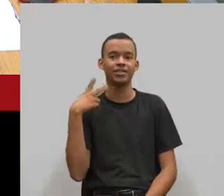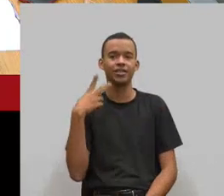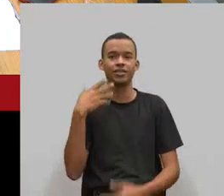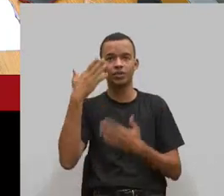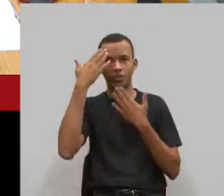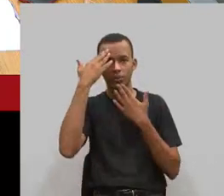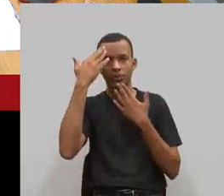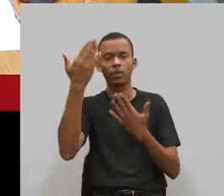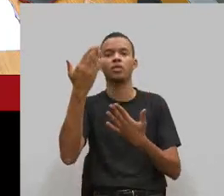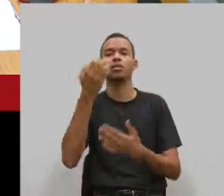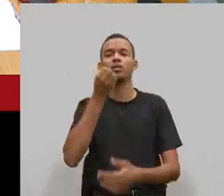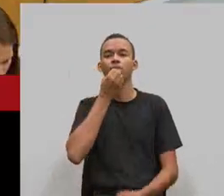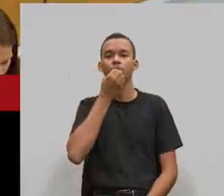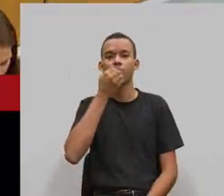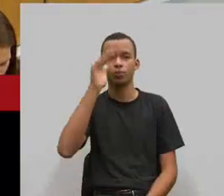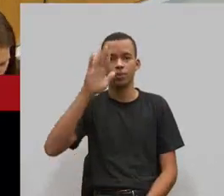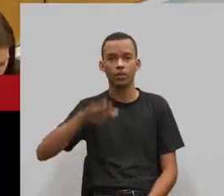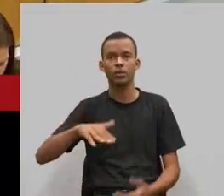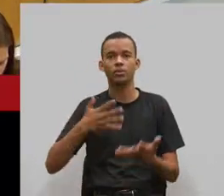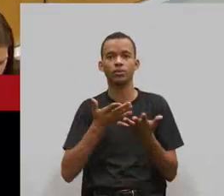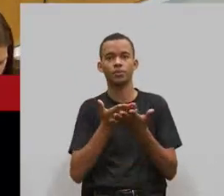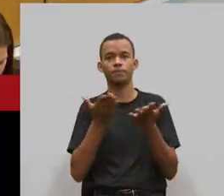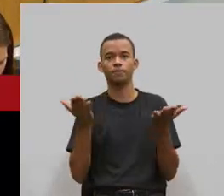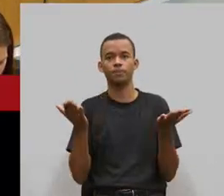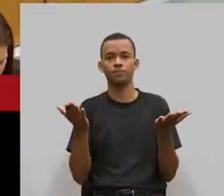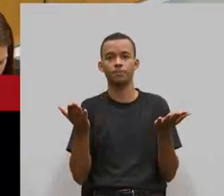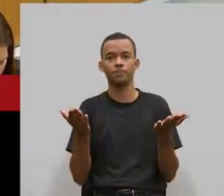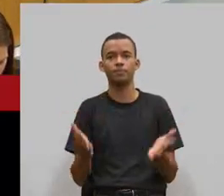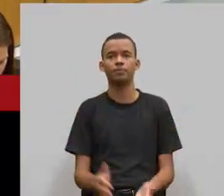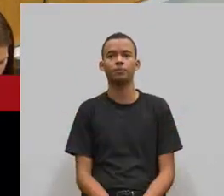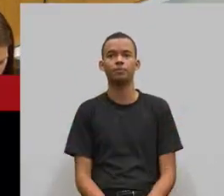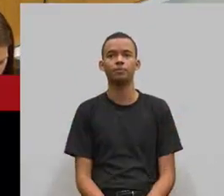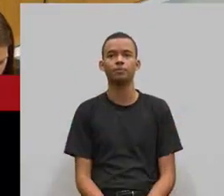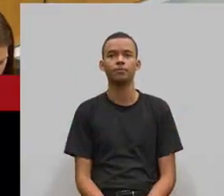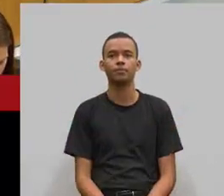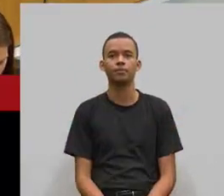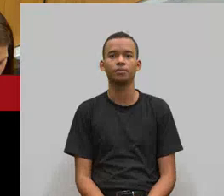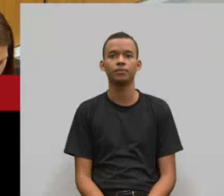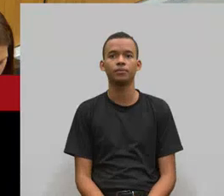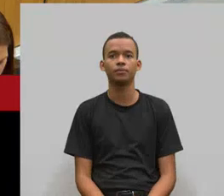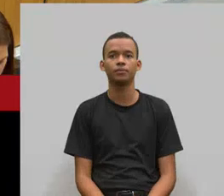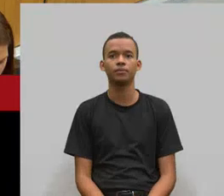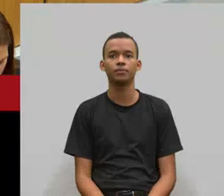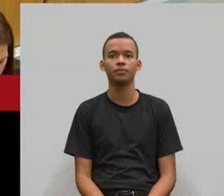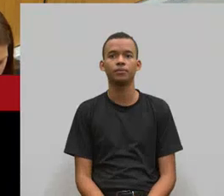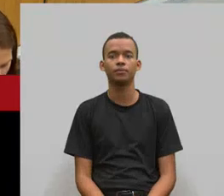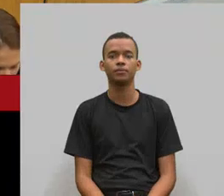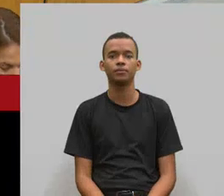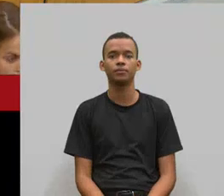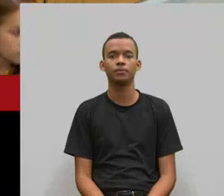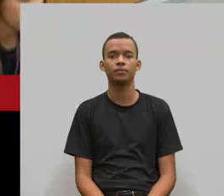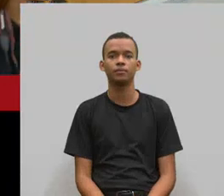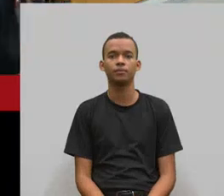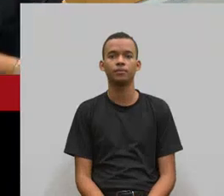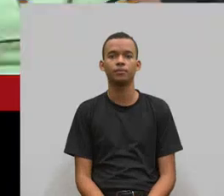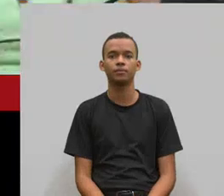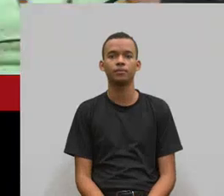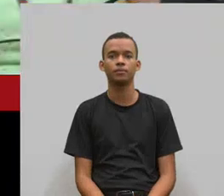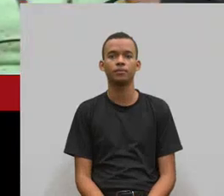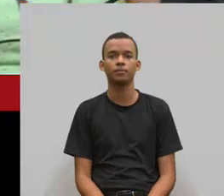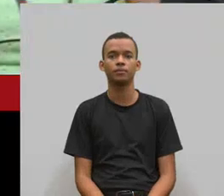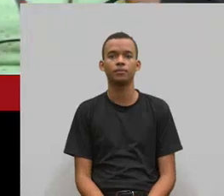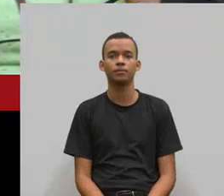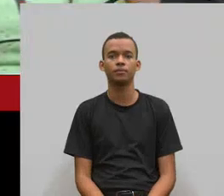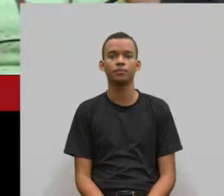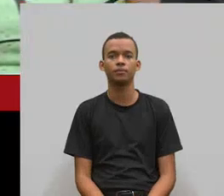para vocês ó Agradeço a todos pelo debate